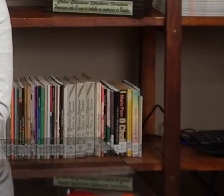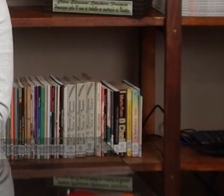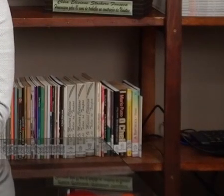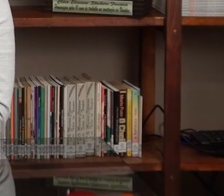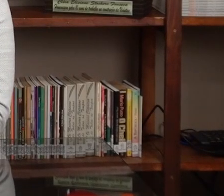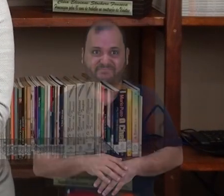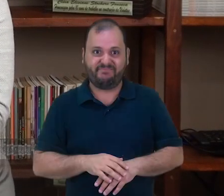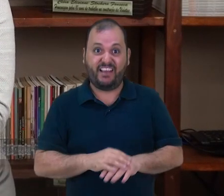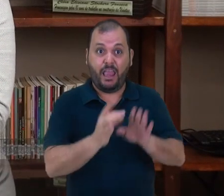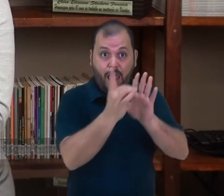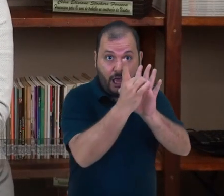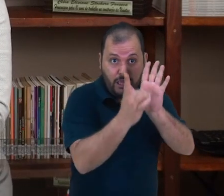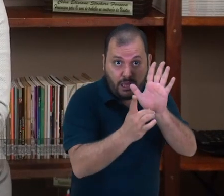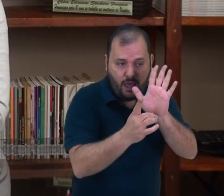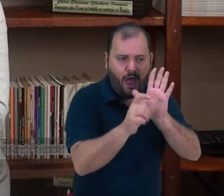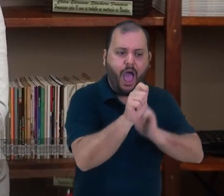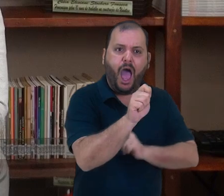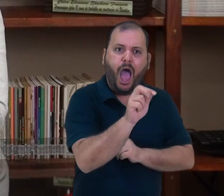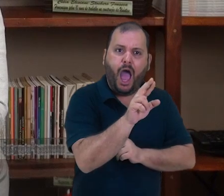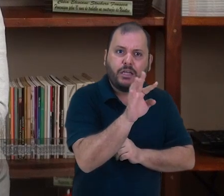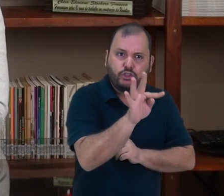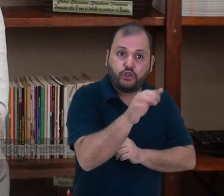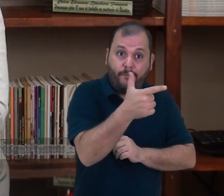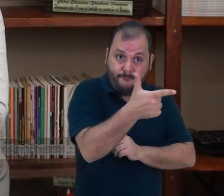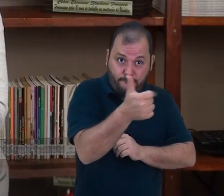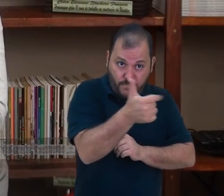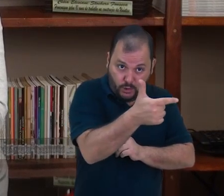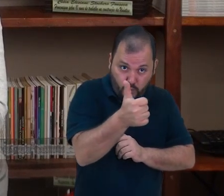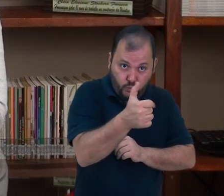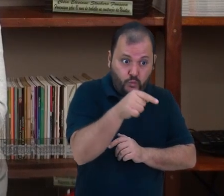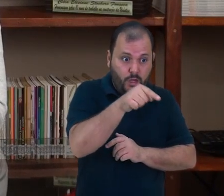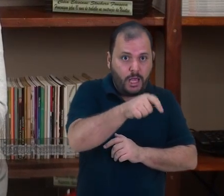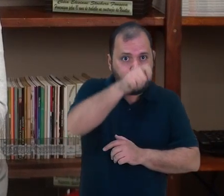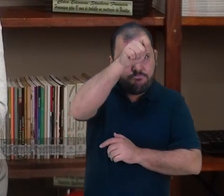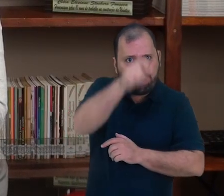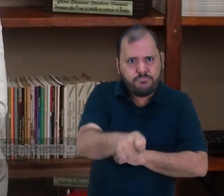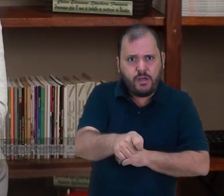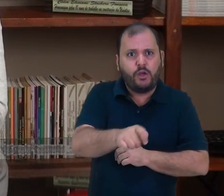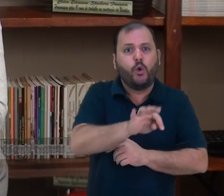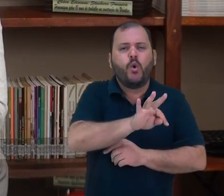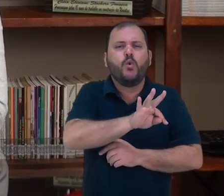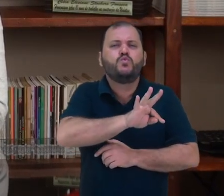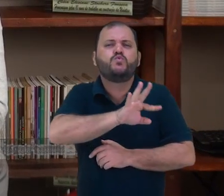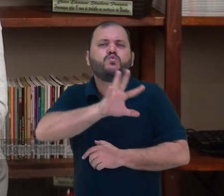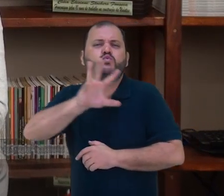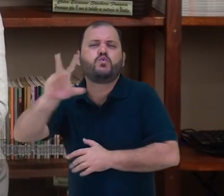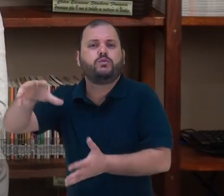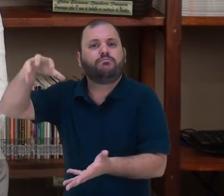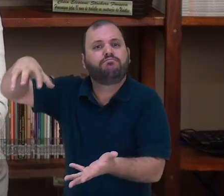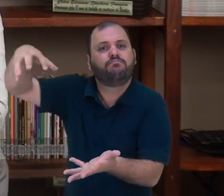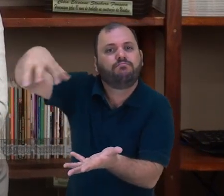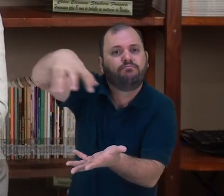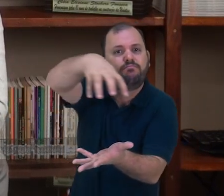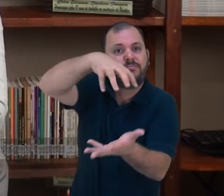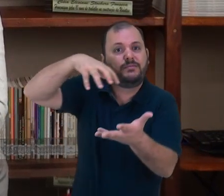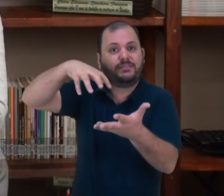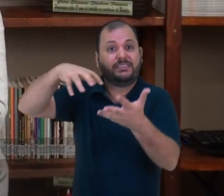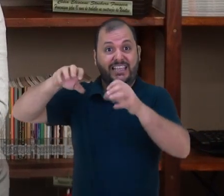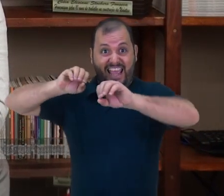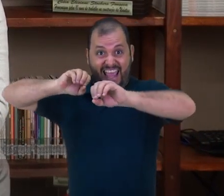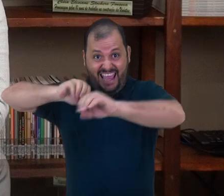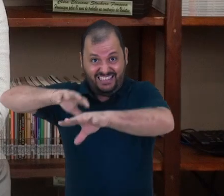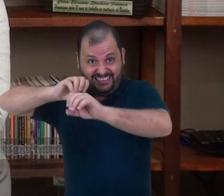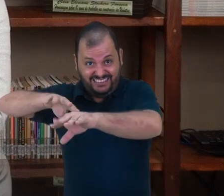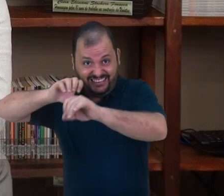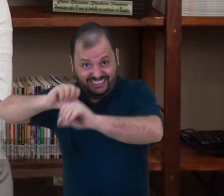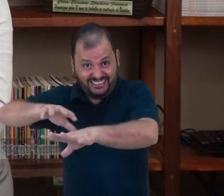No decreto, em seu artigo 21, foi estabelecido que todas as instituições de ensino, de